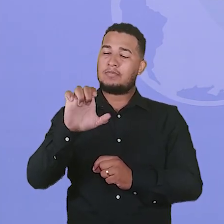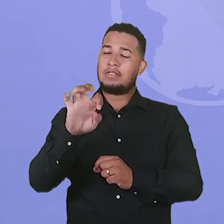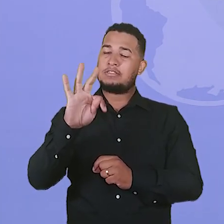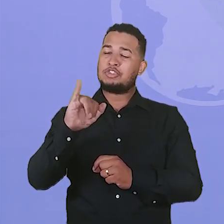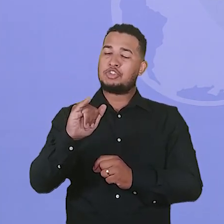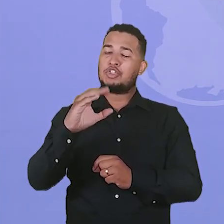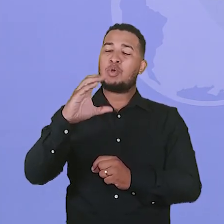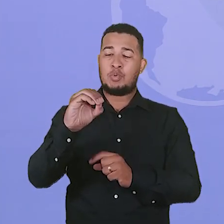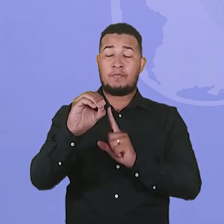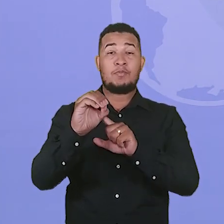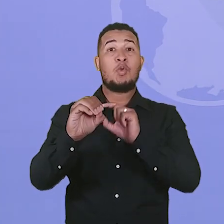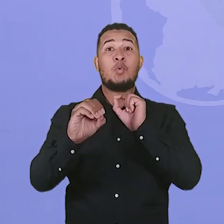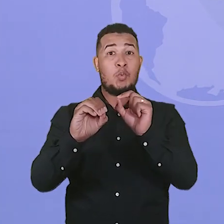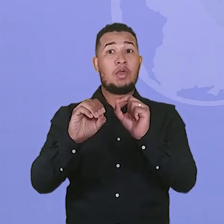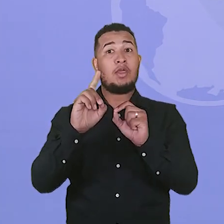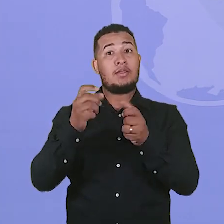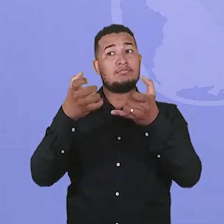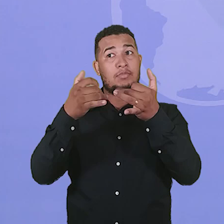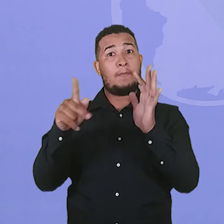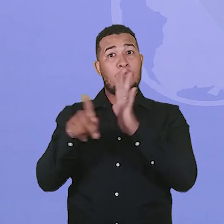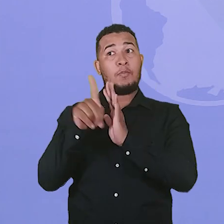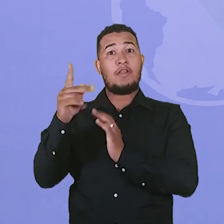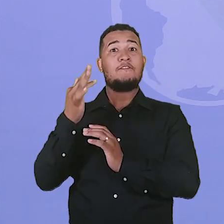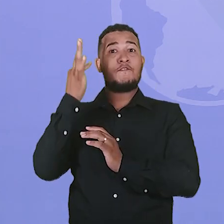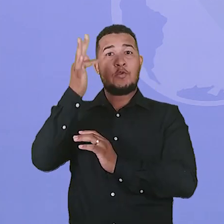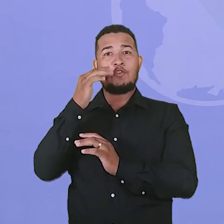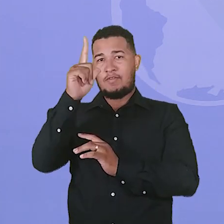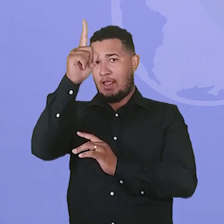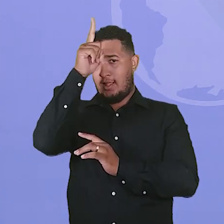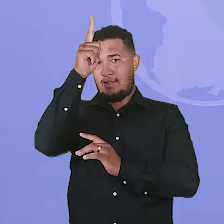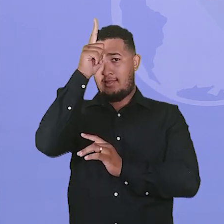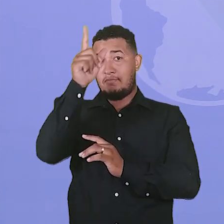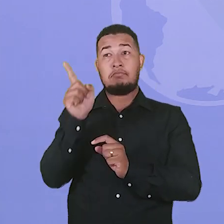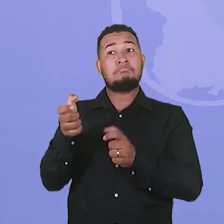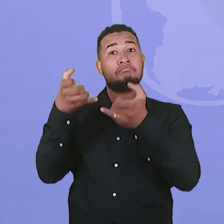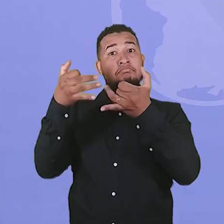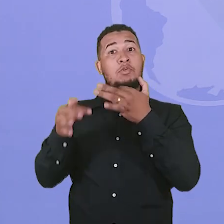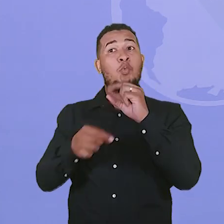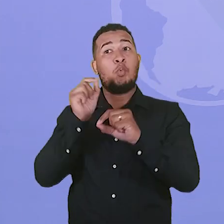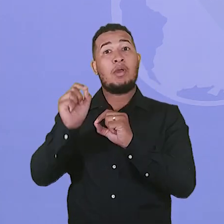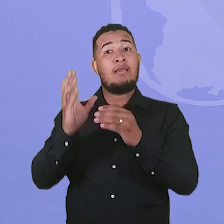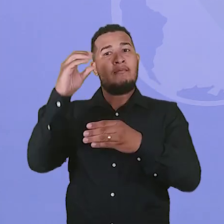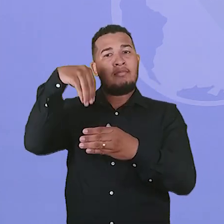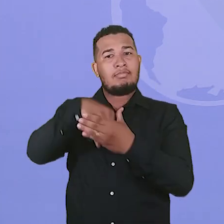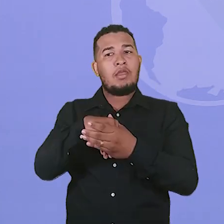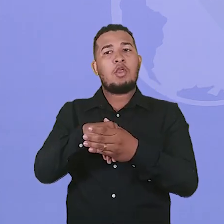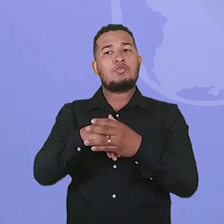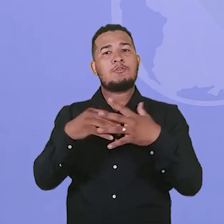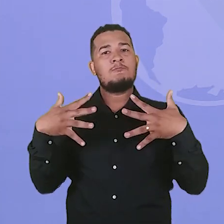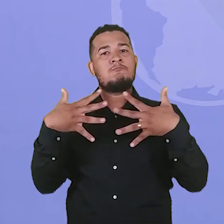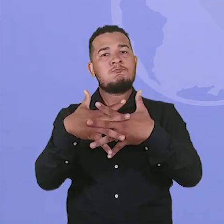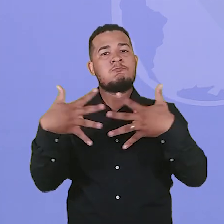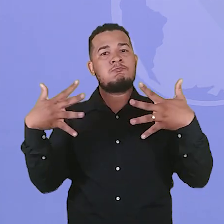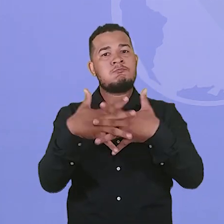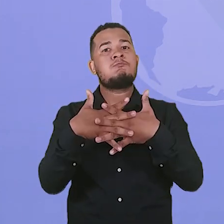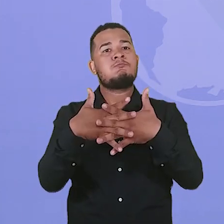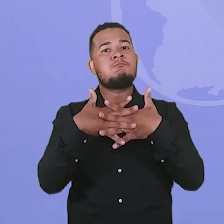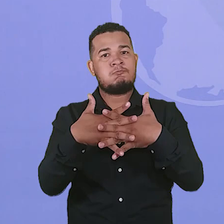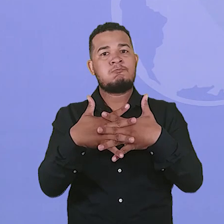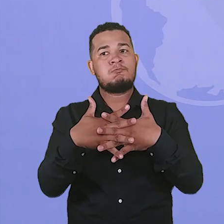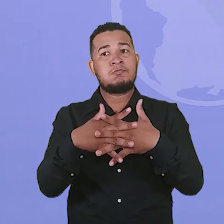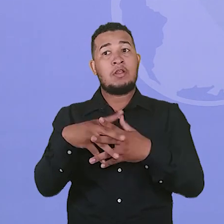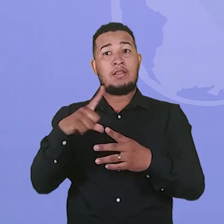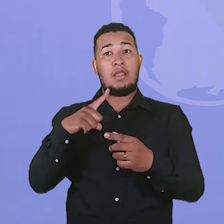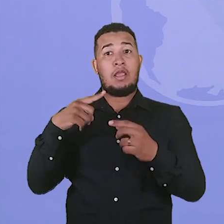dialético. Essa dialética que ele vai importar da filosofia alemã diz que dentro desse jogo de conflito,